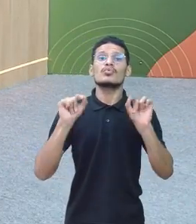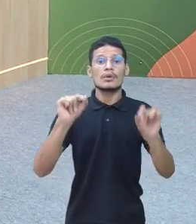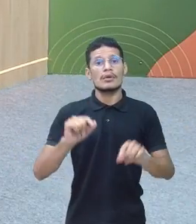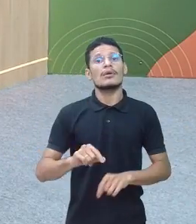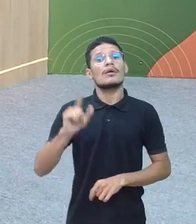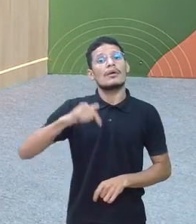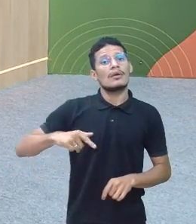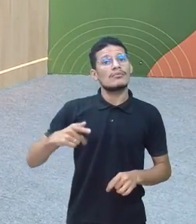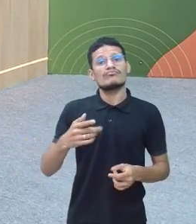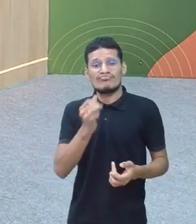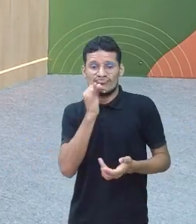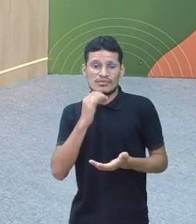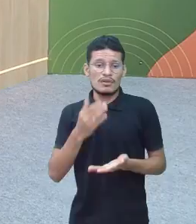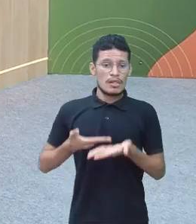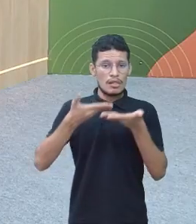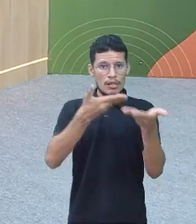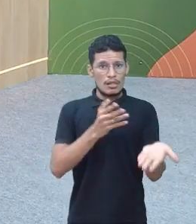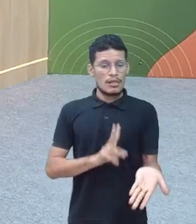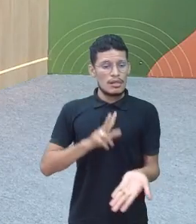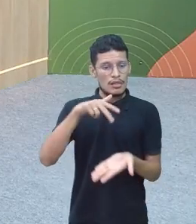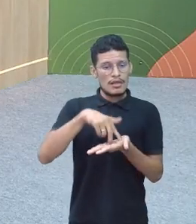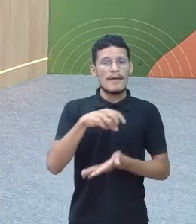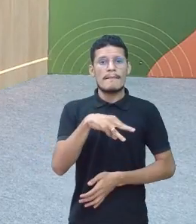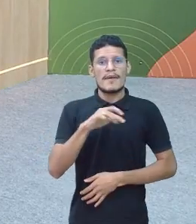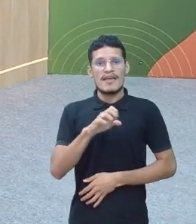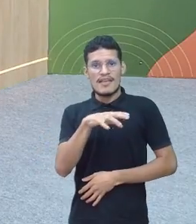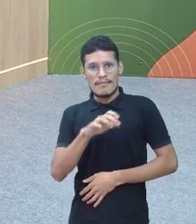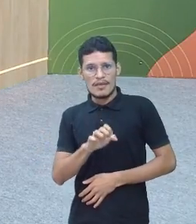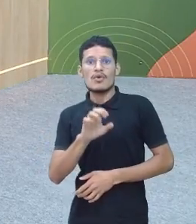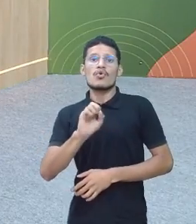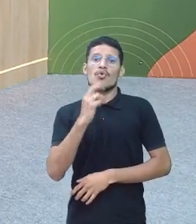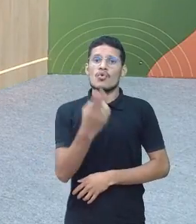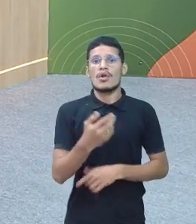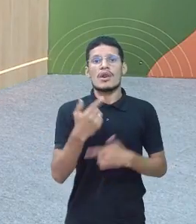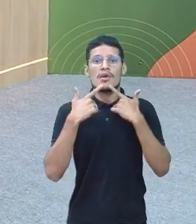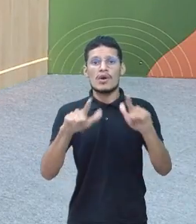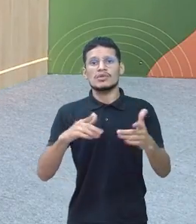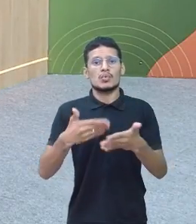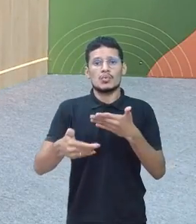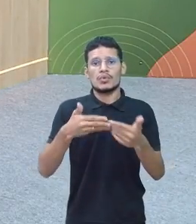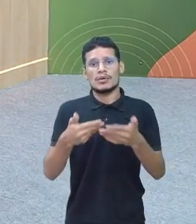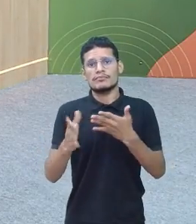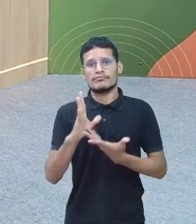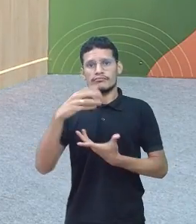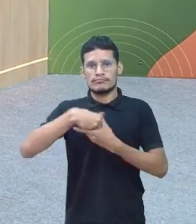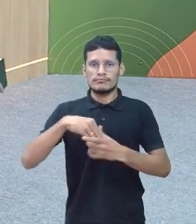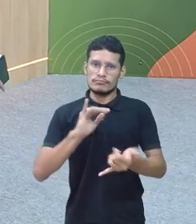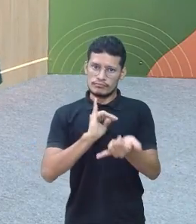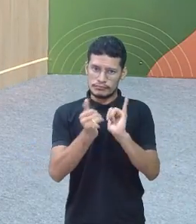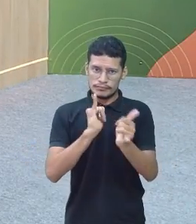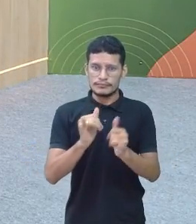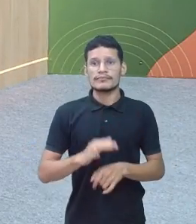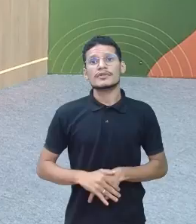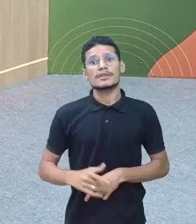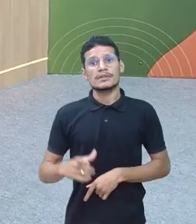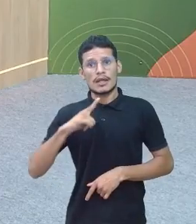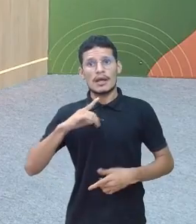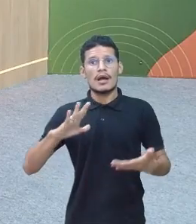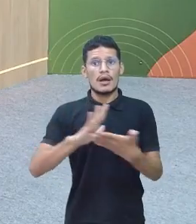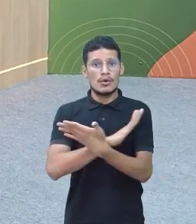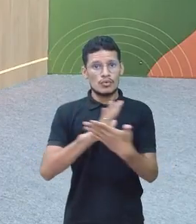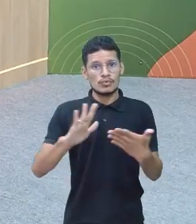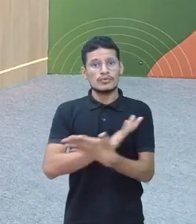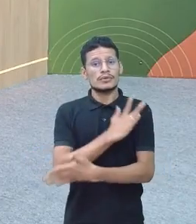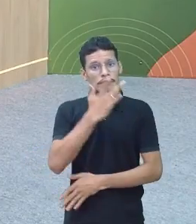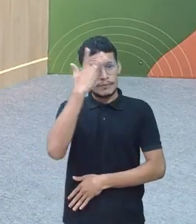seriam convidativas a se colocar em um meme, em uma charge, em qualquer outra linguagem para a internet. Então, esses são os mecanismos que fazem com que as